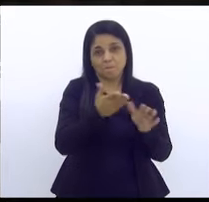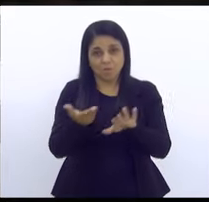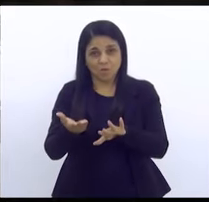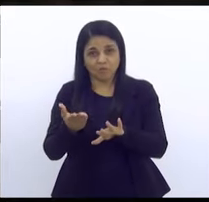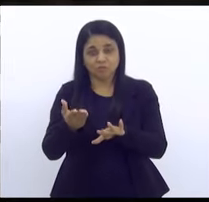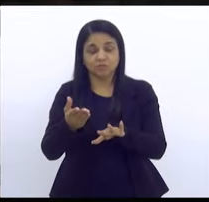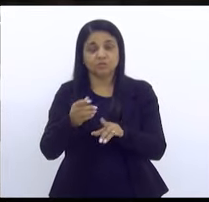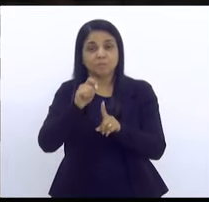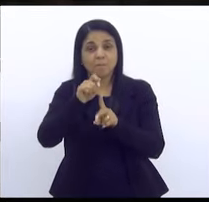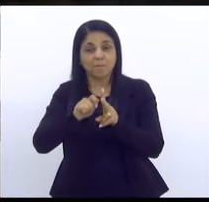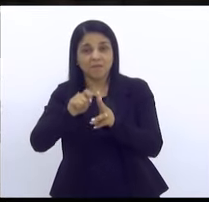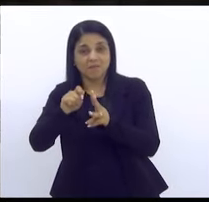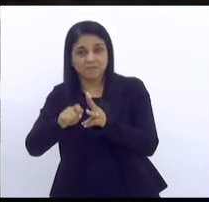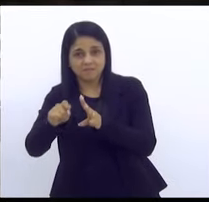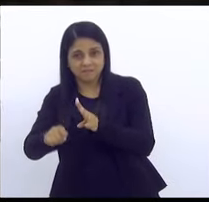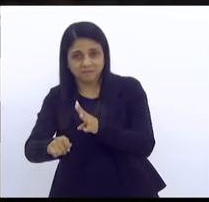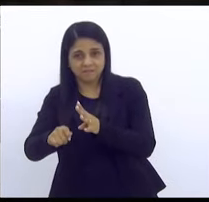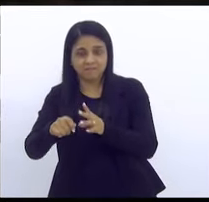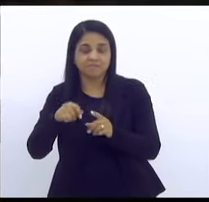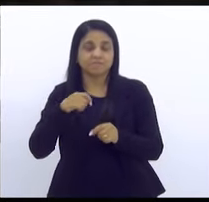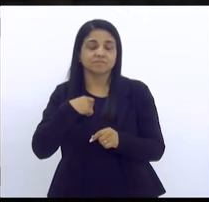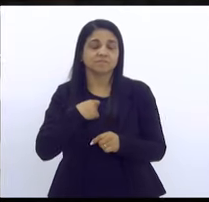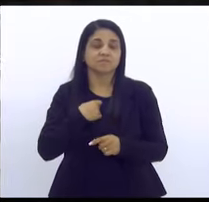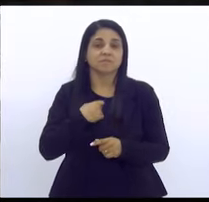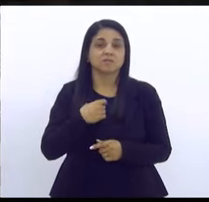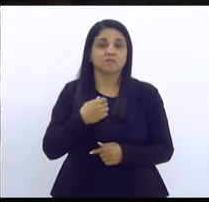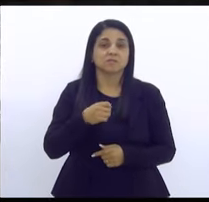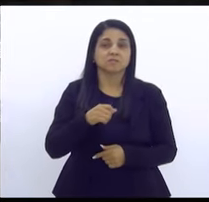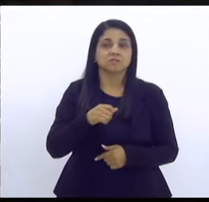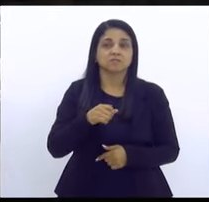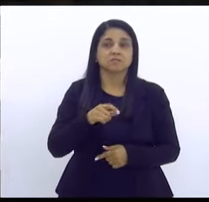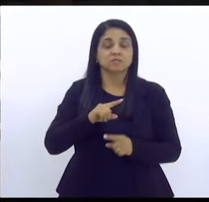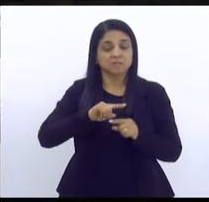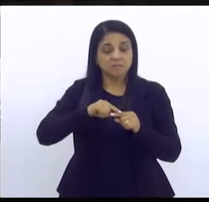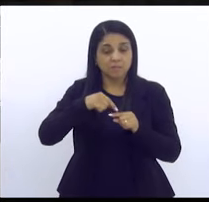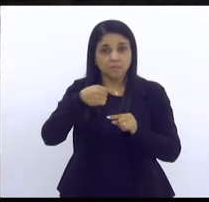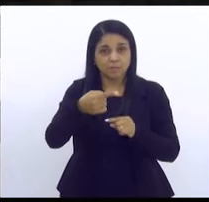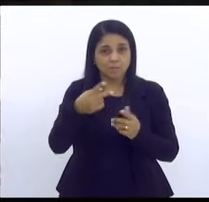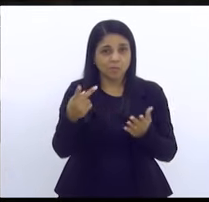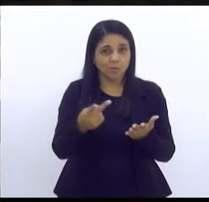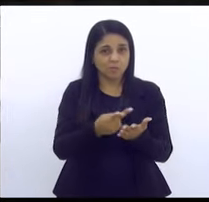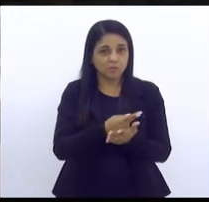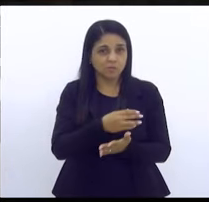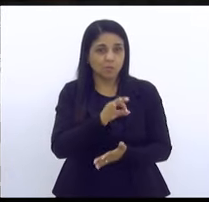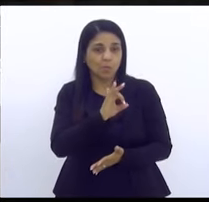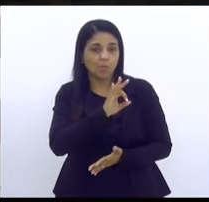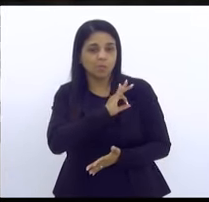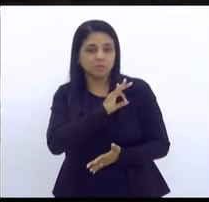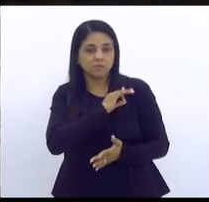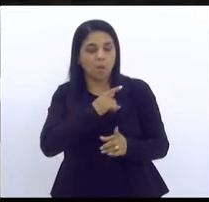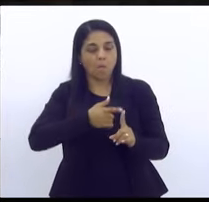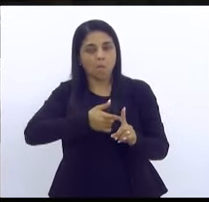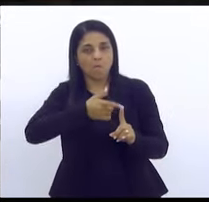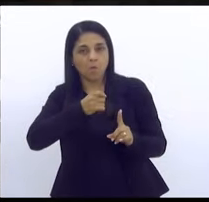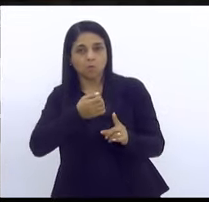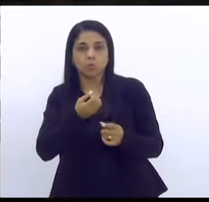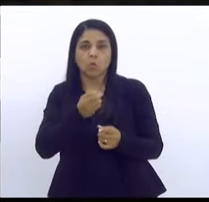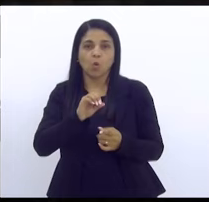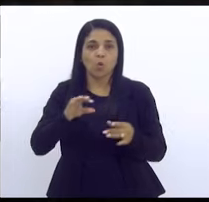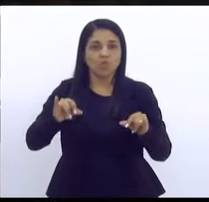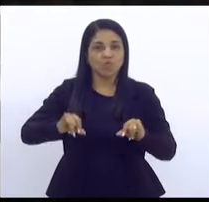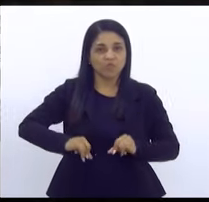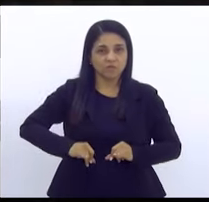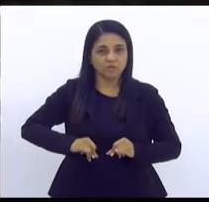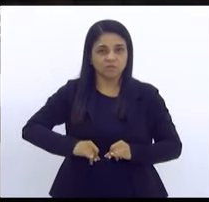Foram 18 chacinas que aconteceram depois que um policial foi morto ou ferido, a chamada Operação